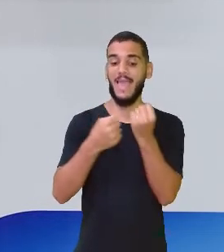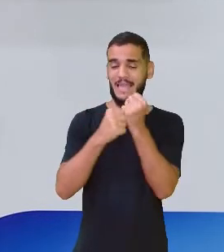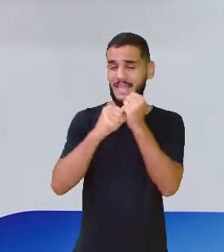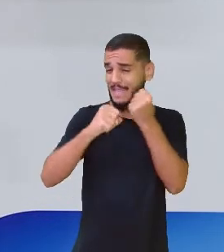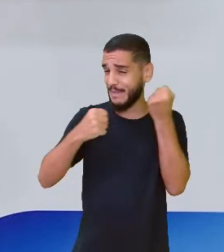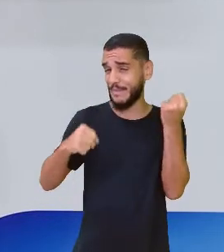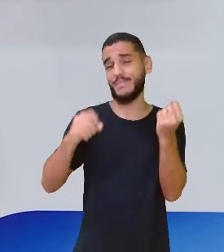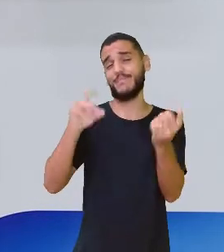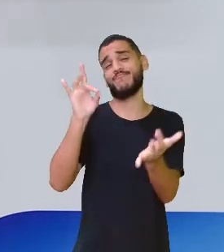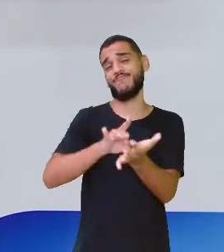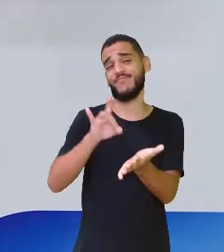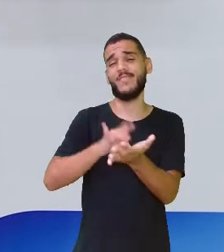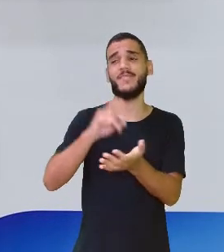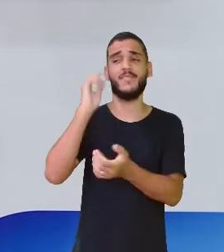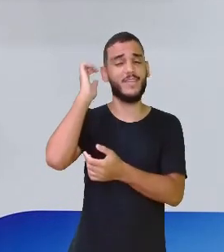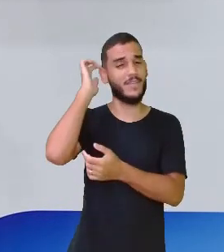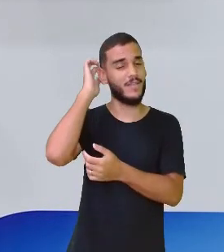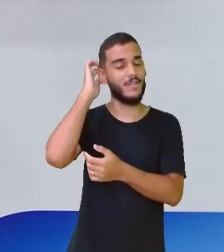Era